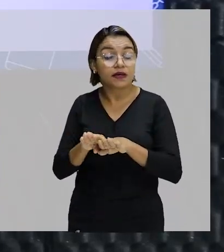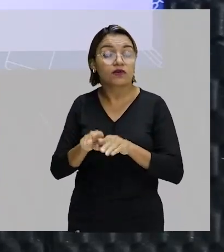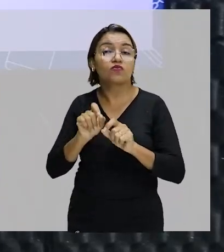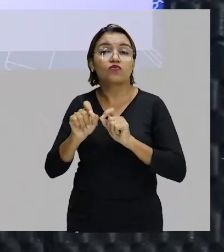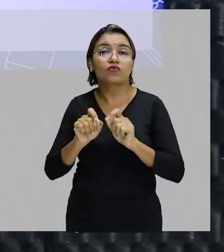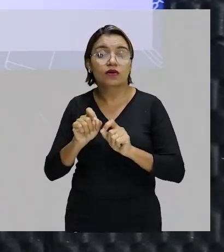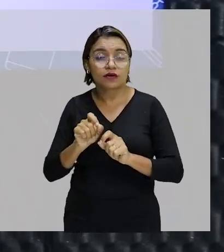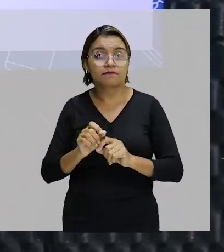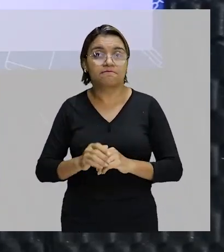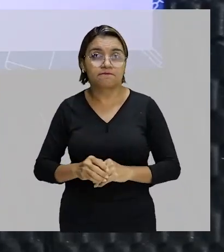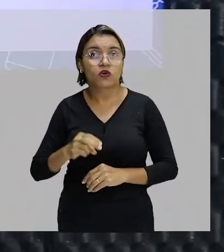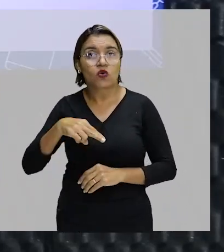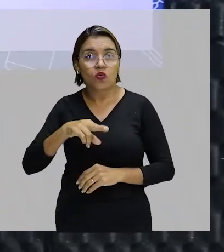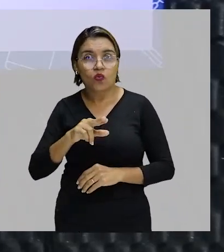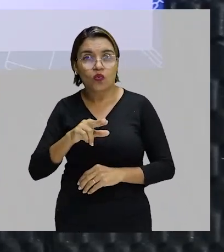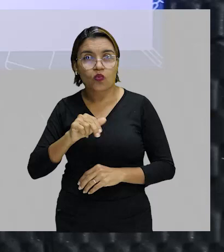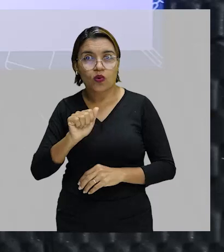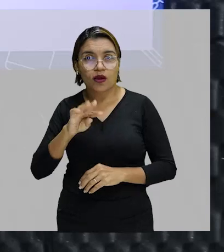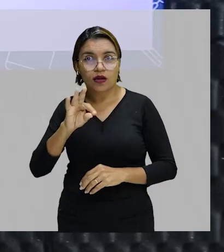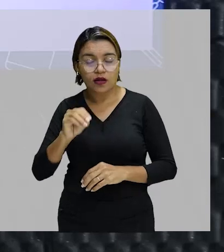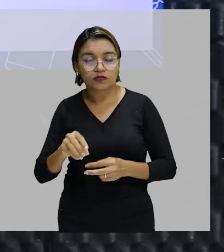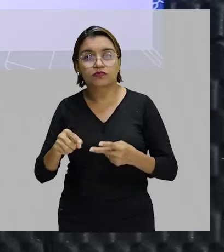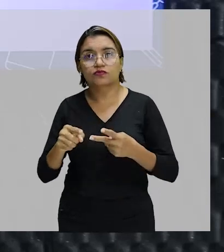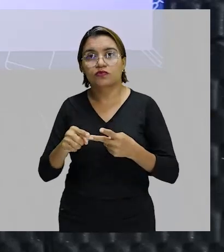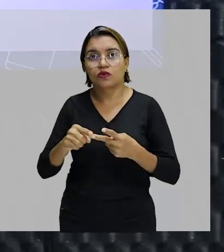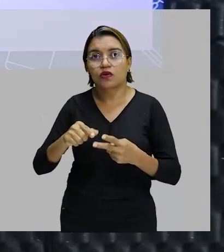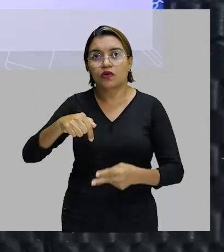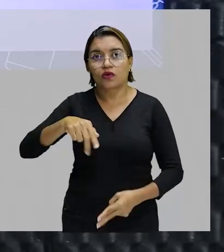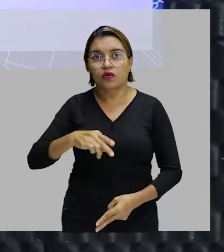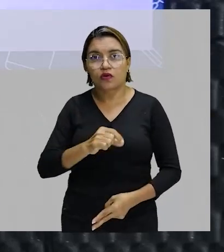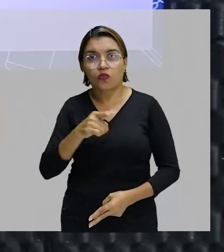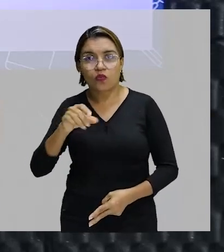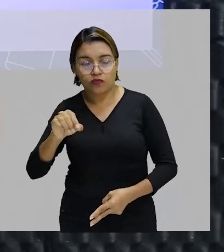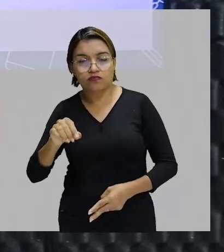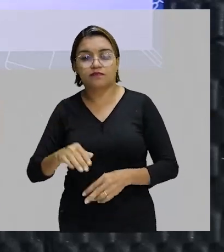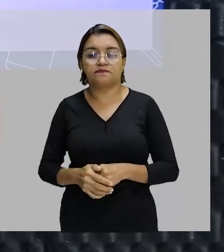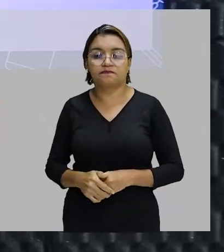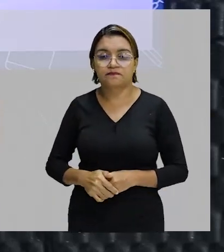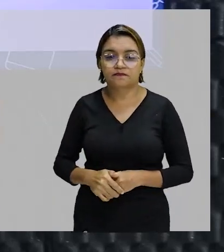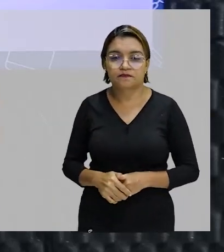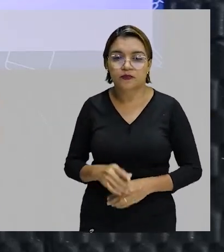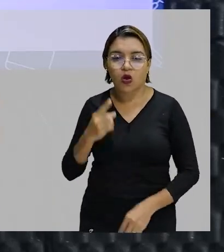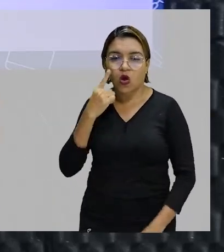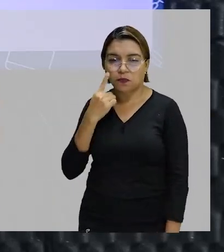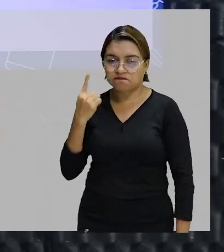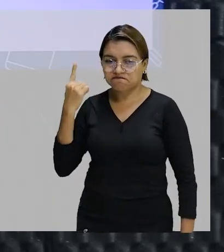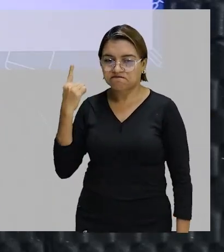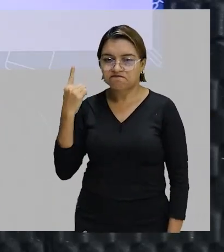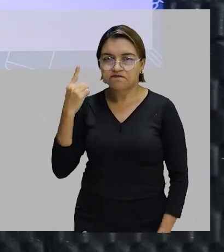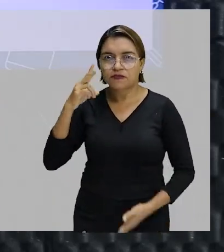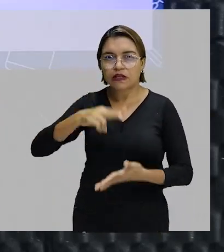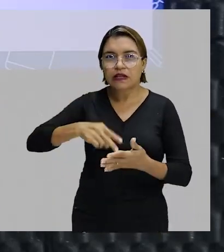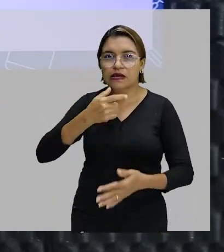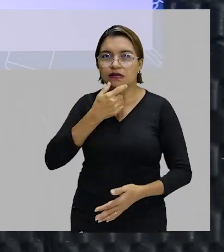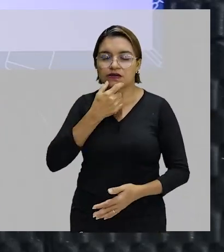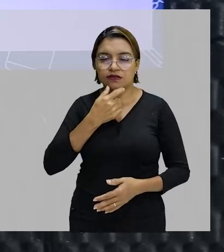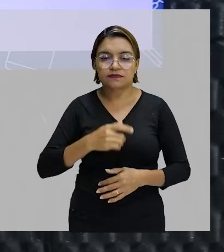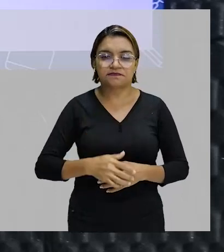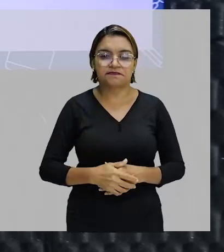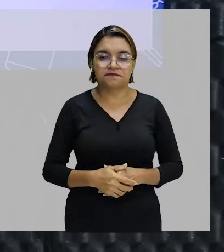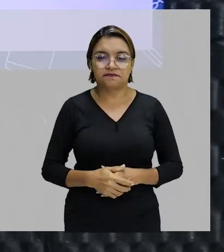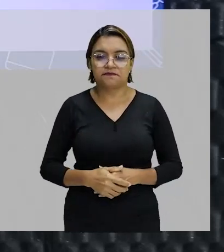essas palavrinhas-chave. Exemplo no comparativo de igualdade. George can't